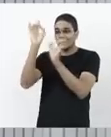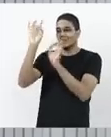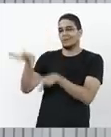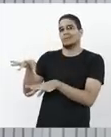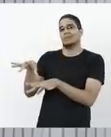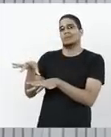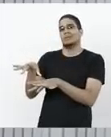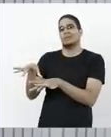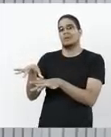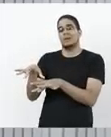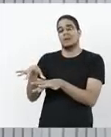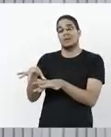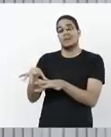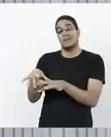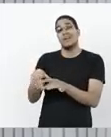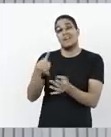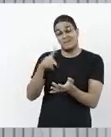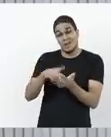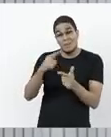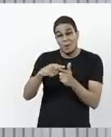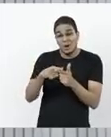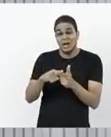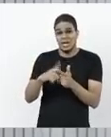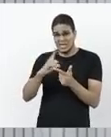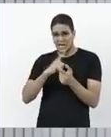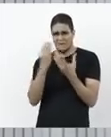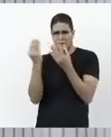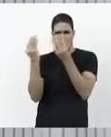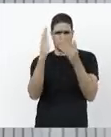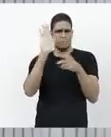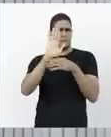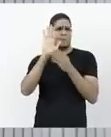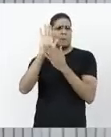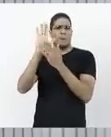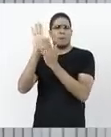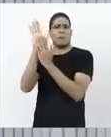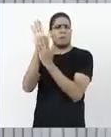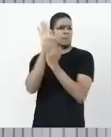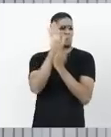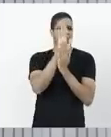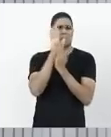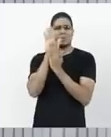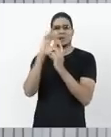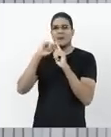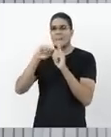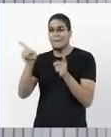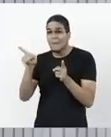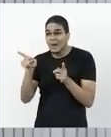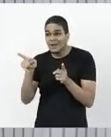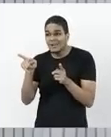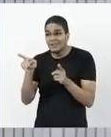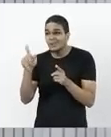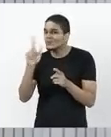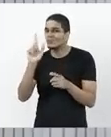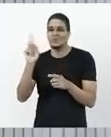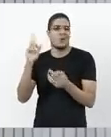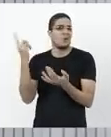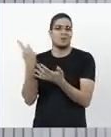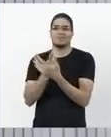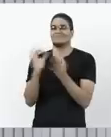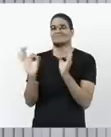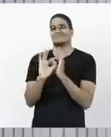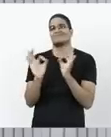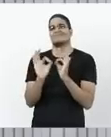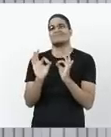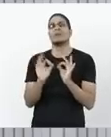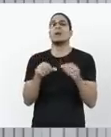prometido e não se cumpriu. Mas nós aqui dizemos claramente, é possível uma alternativa que promova a justiça e